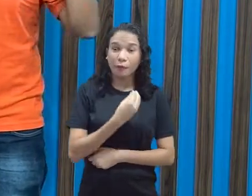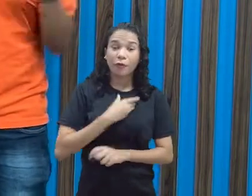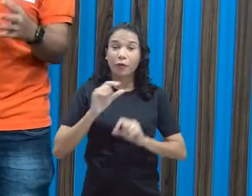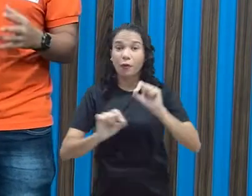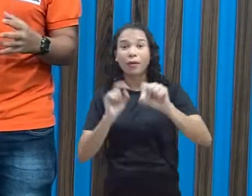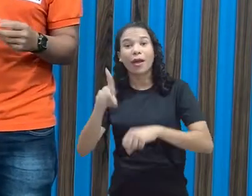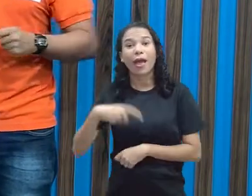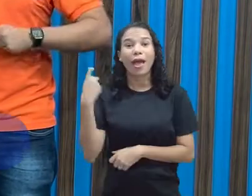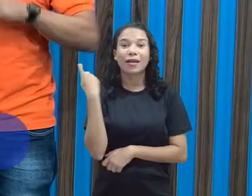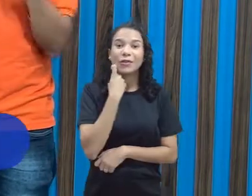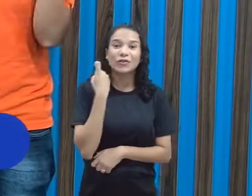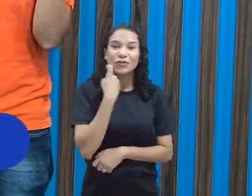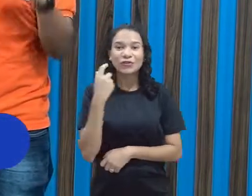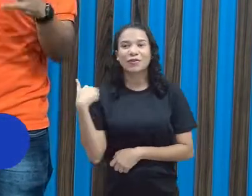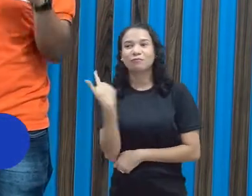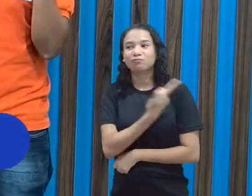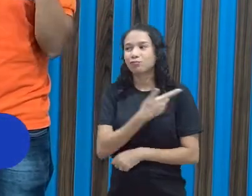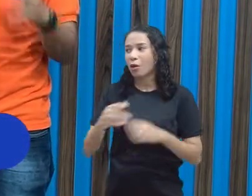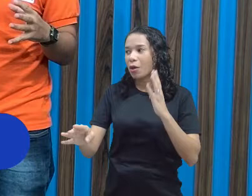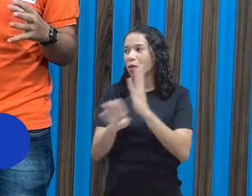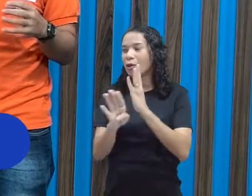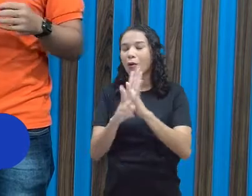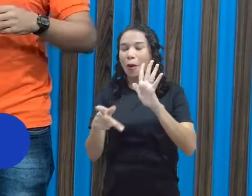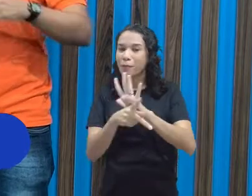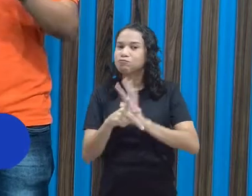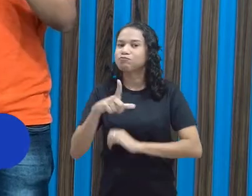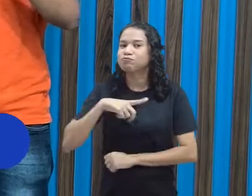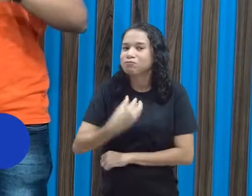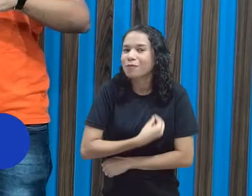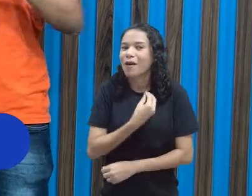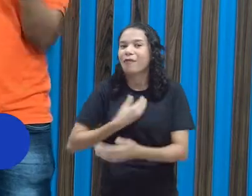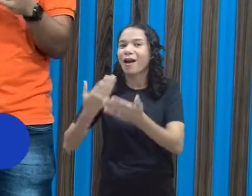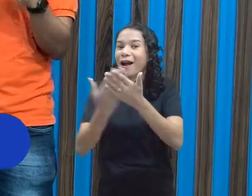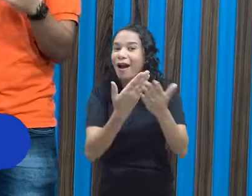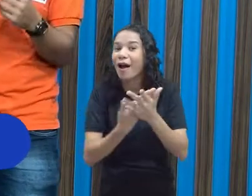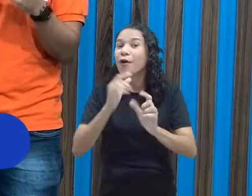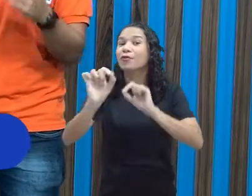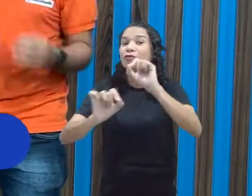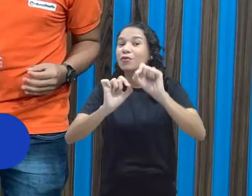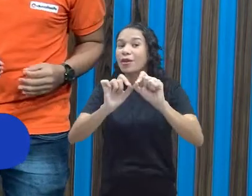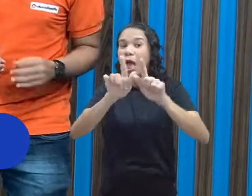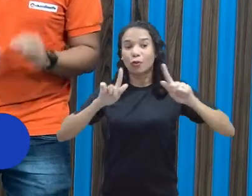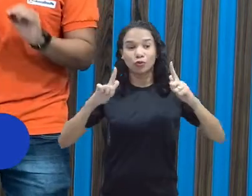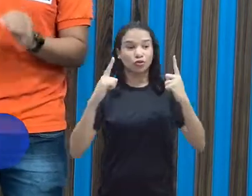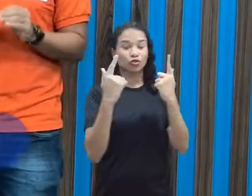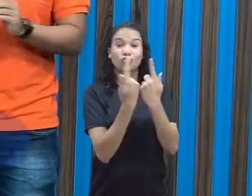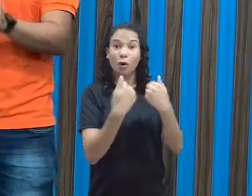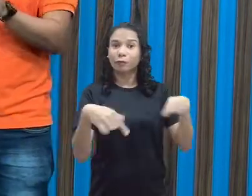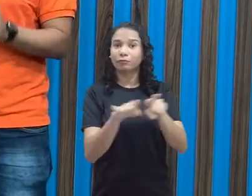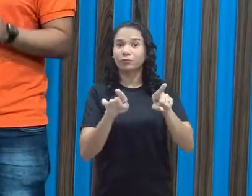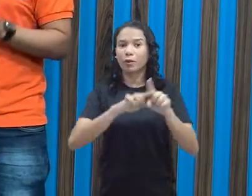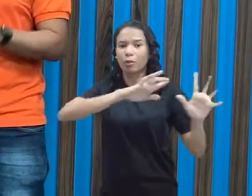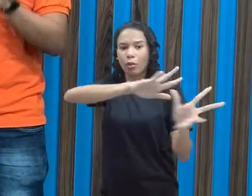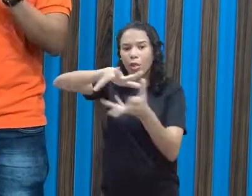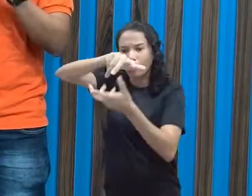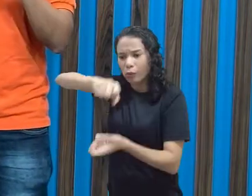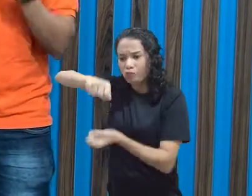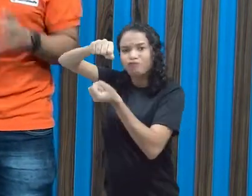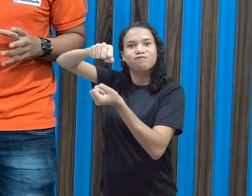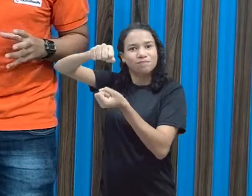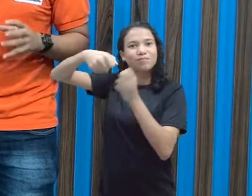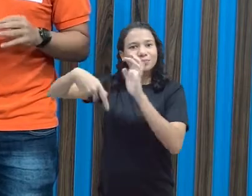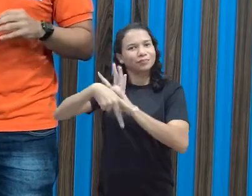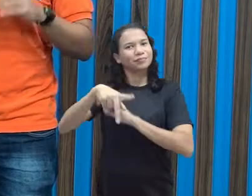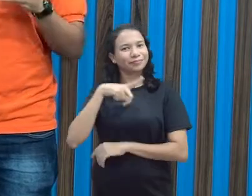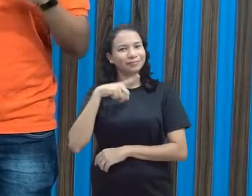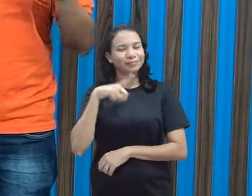nessa sexta-feira, nosso encontro marcado para uma aula de Geografia e de